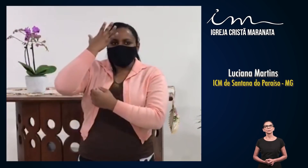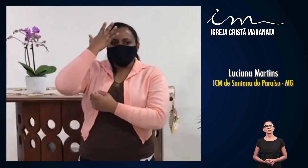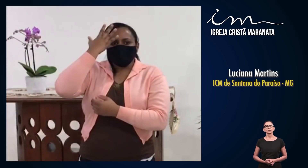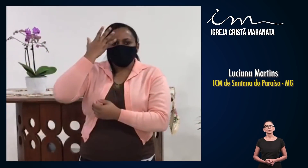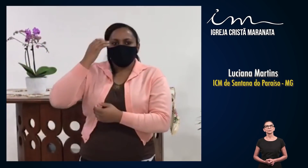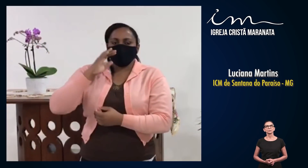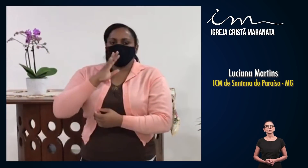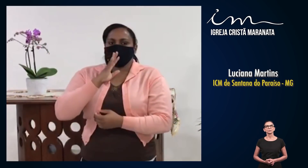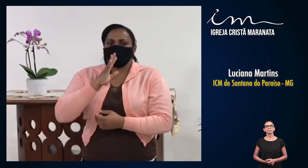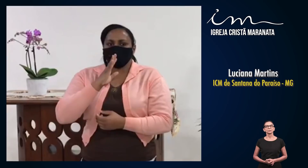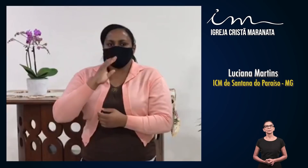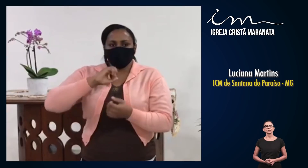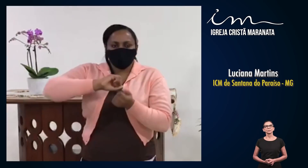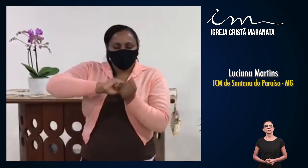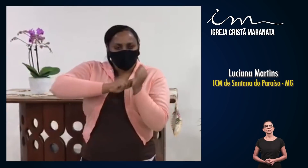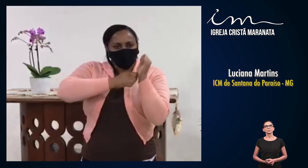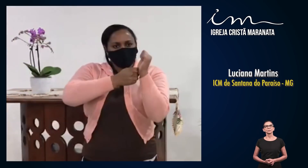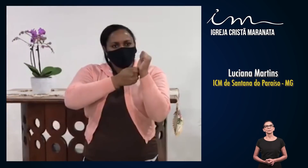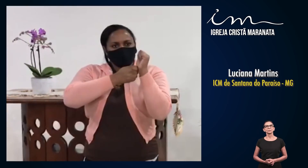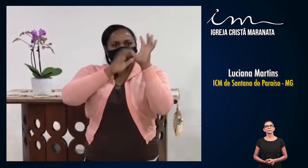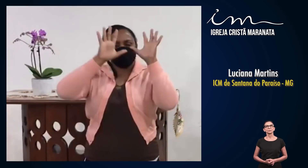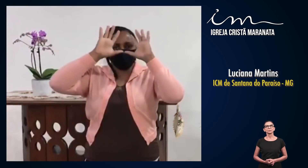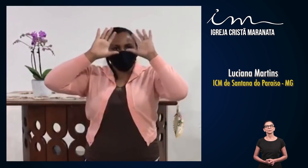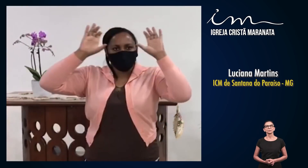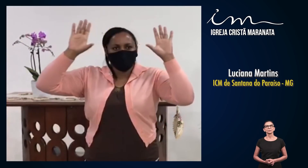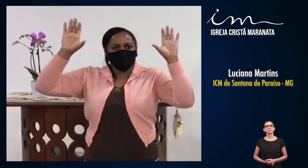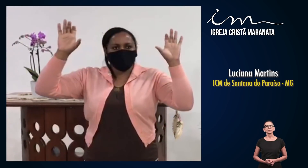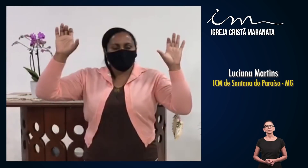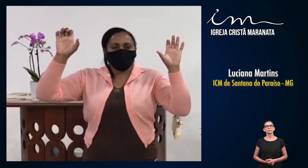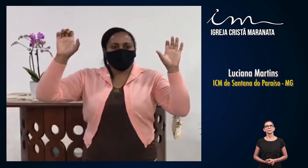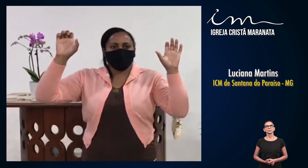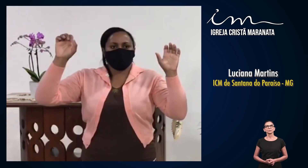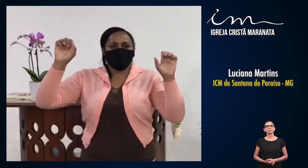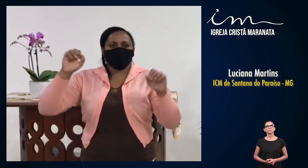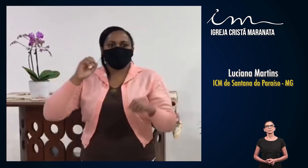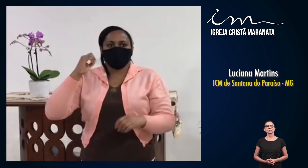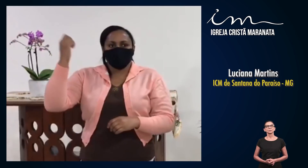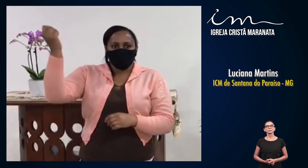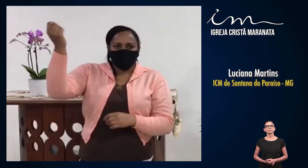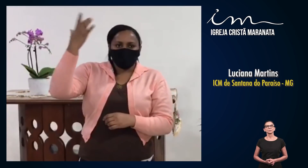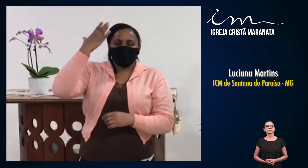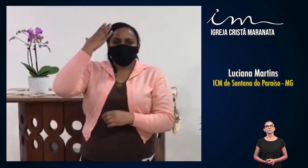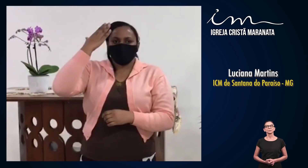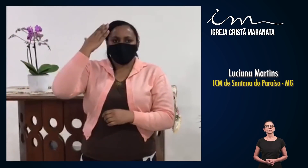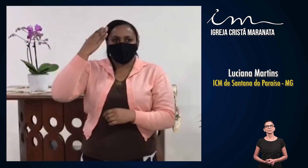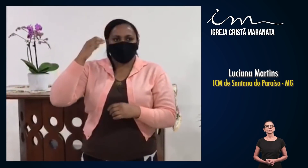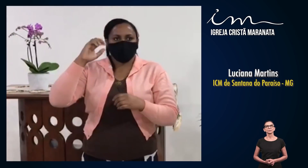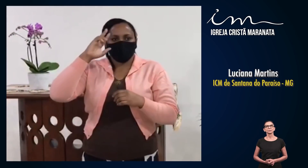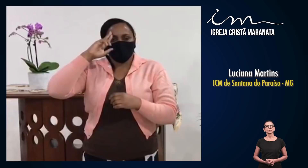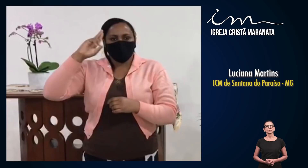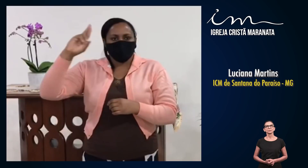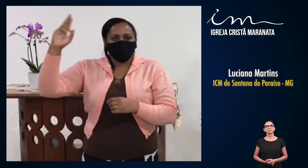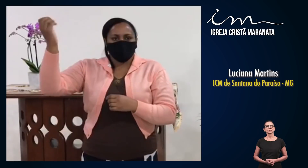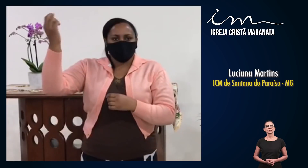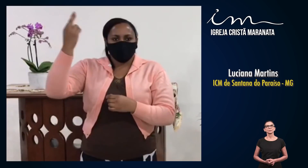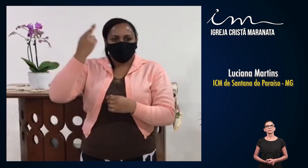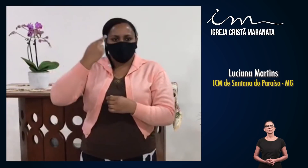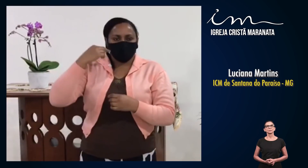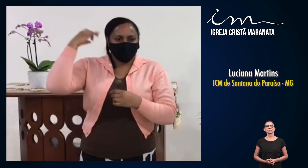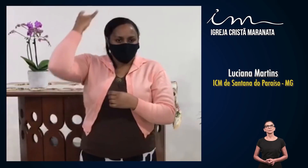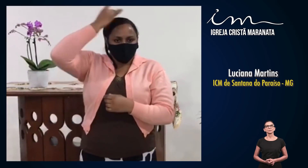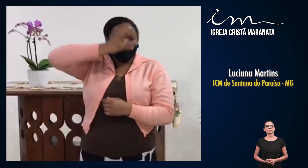Temos a revelação que vem do Senhor, reveladas pelo Espírito Santo.